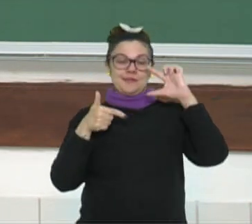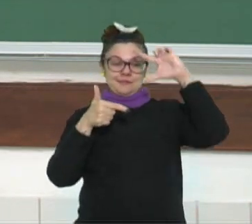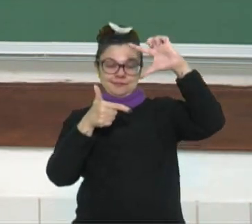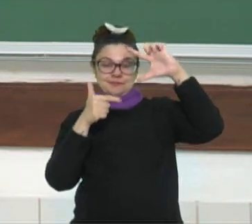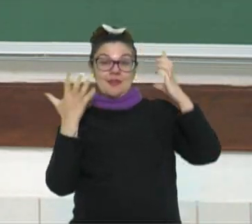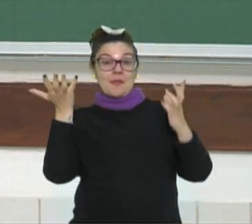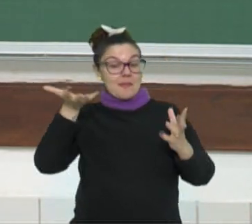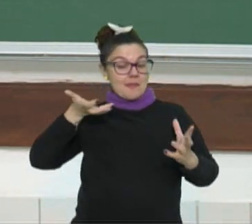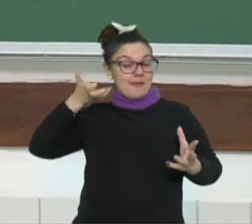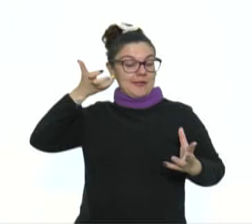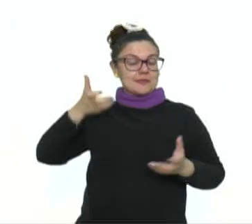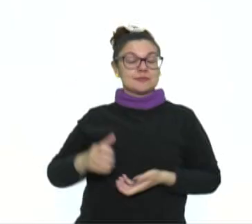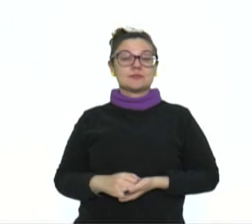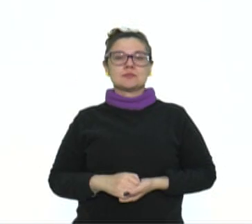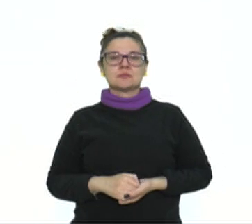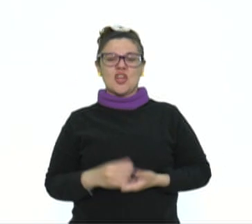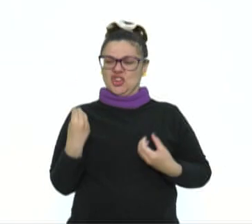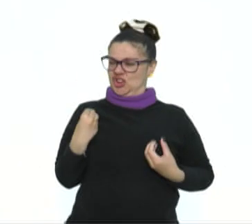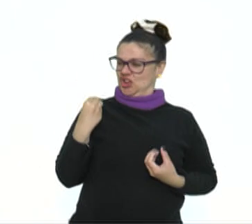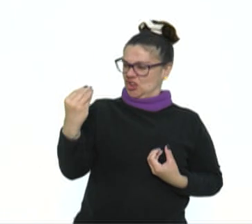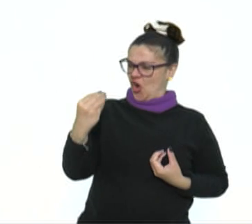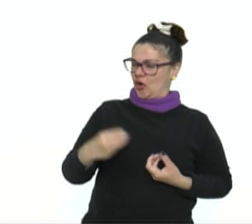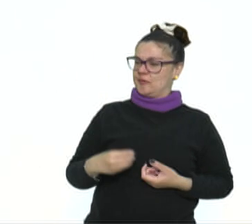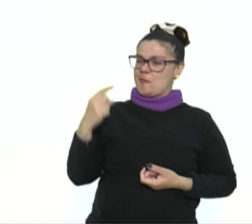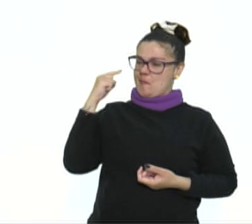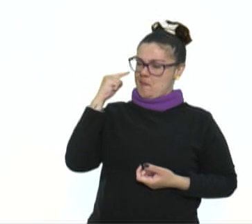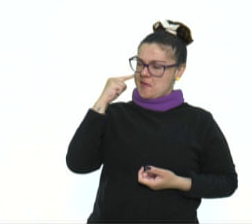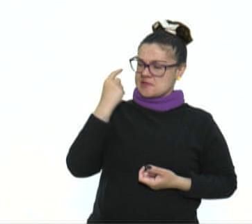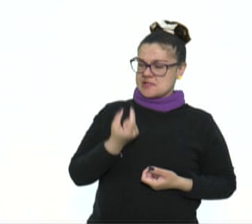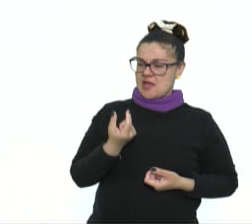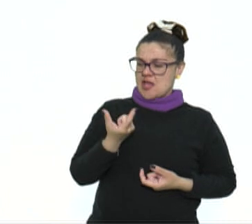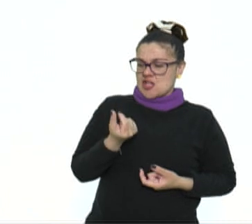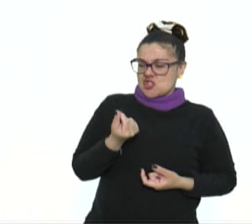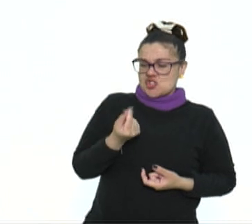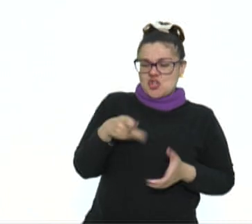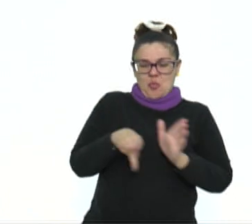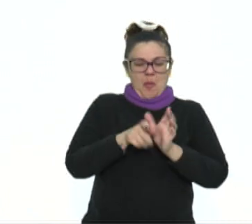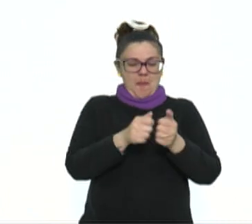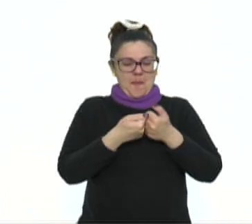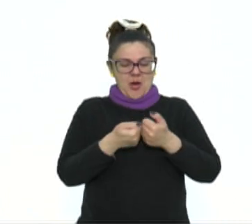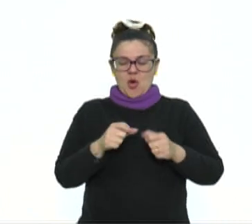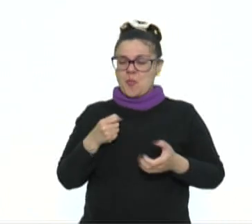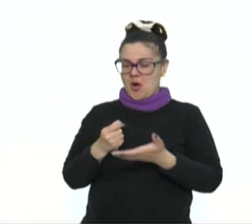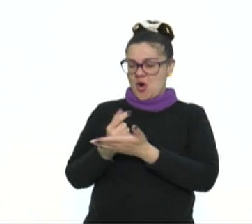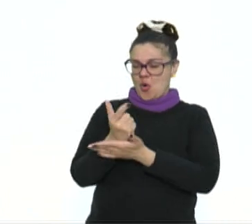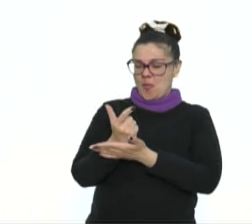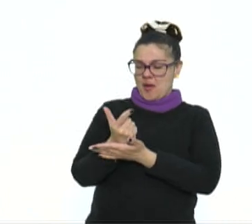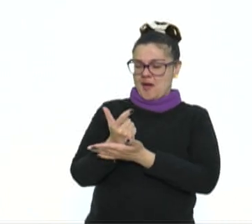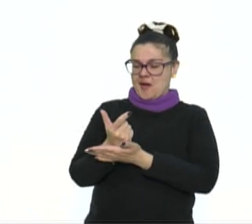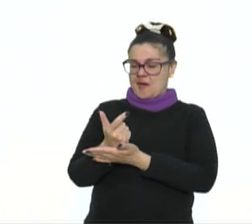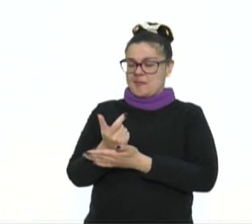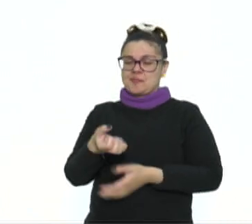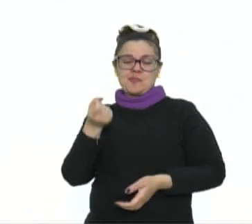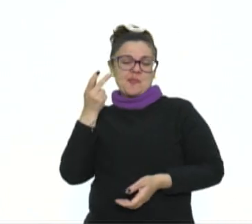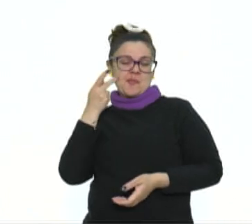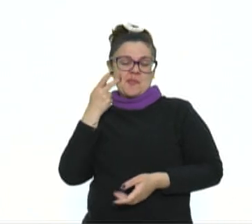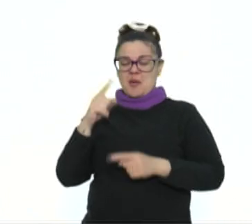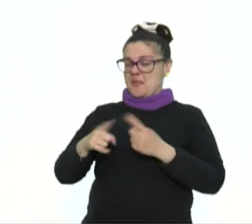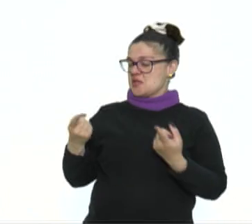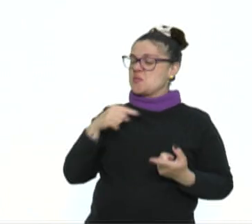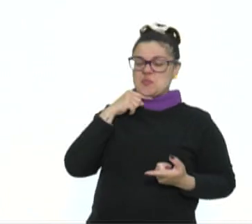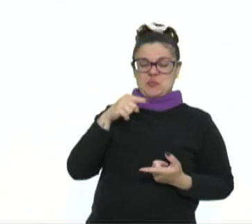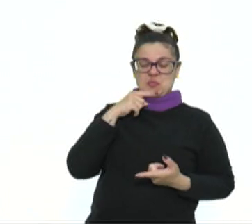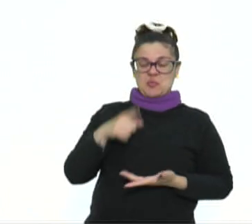aqui. Tome, pensei em ficar com o troco da padaria para comprar bala, mas não